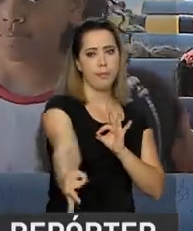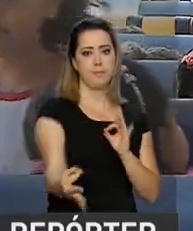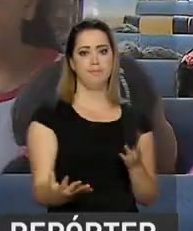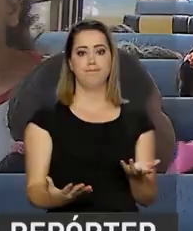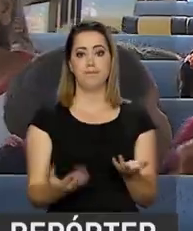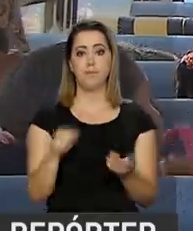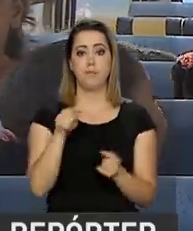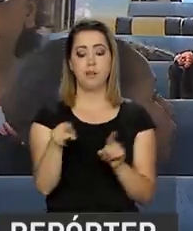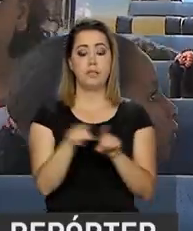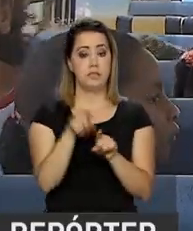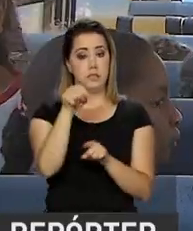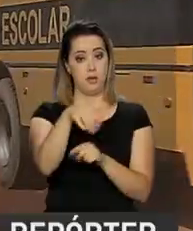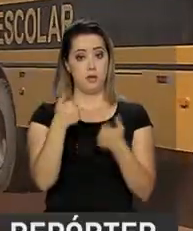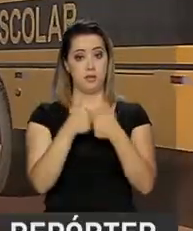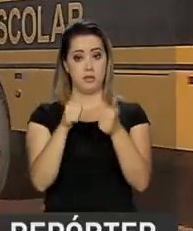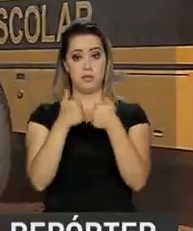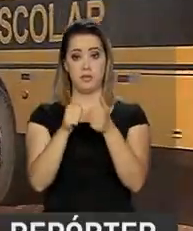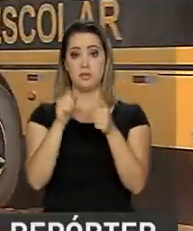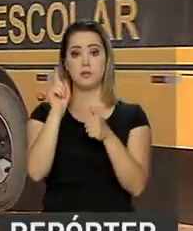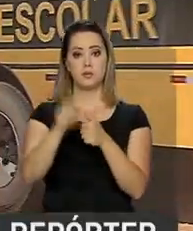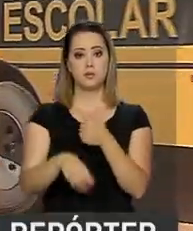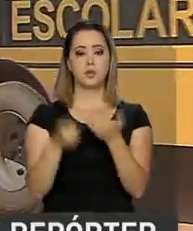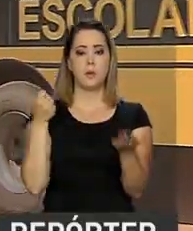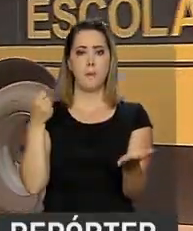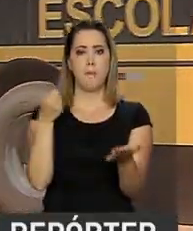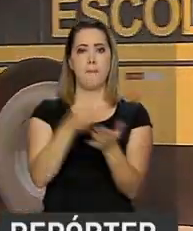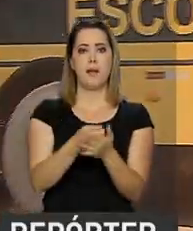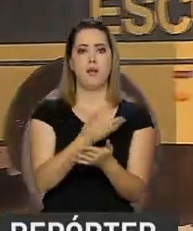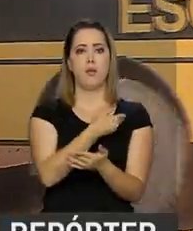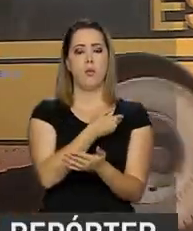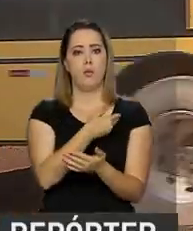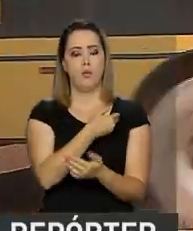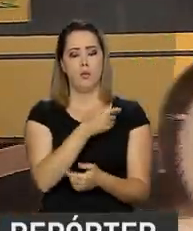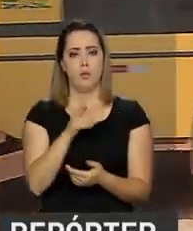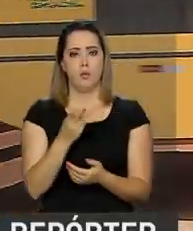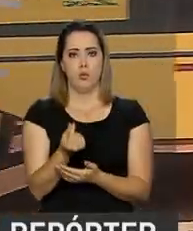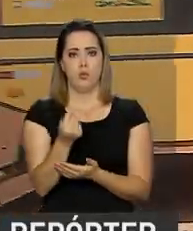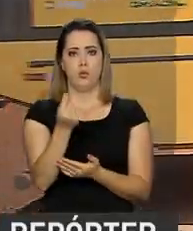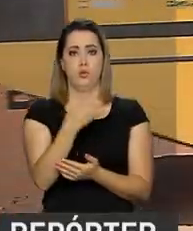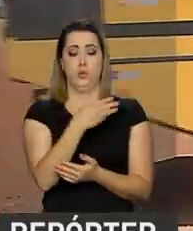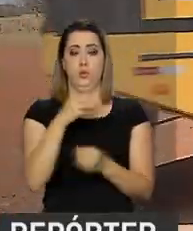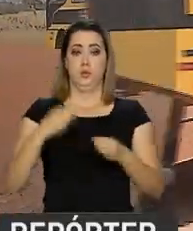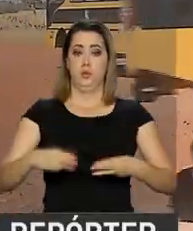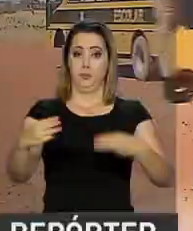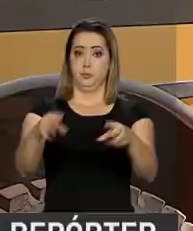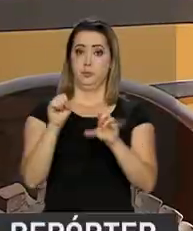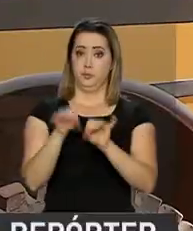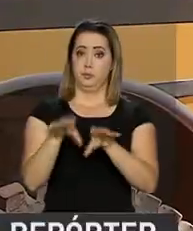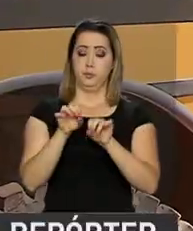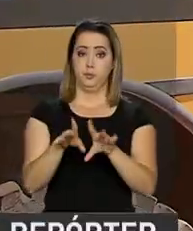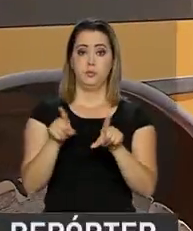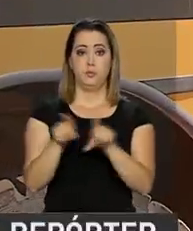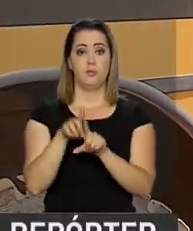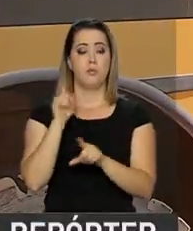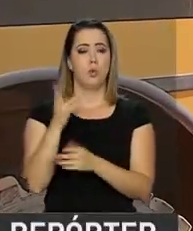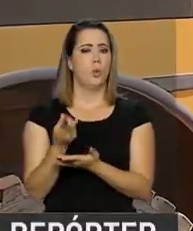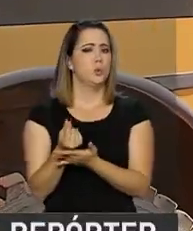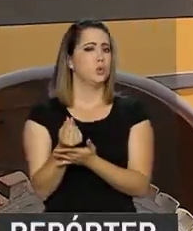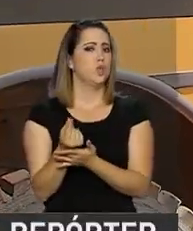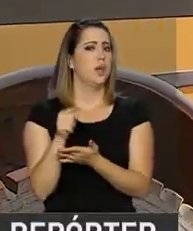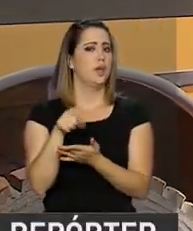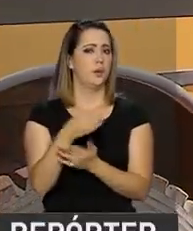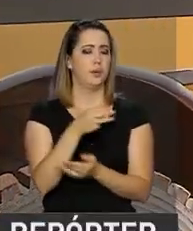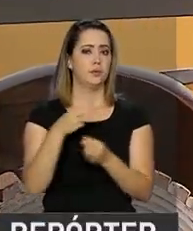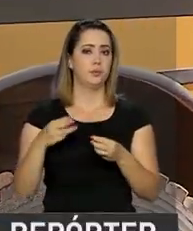transporte escolar para alunos da zona rural é mantido com dinheiro de um programa específico do Ministério da Educação os recursos do